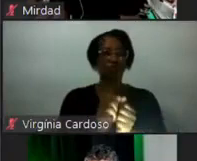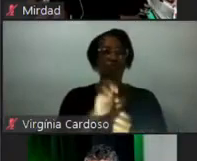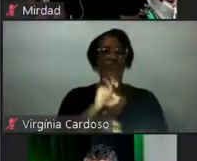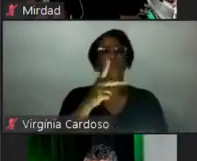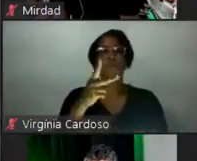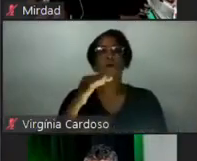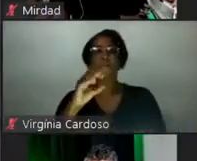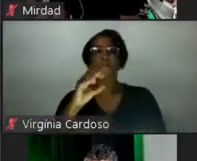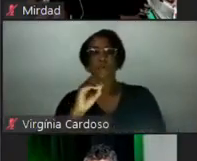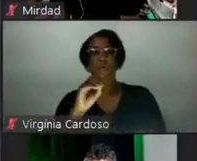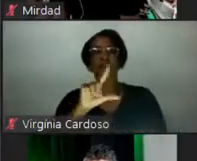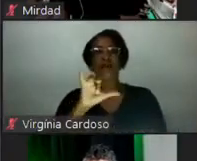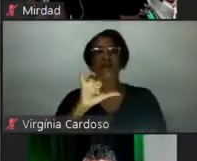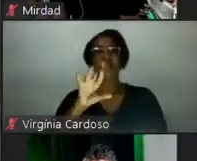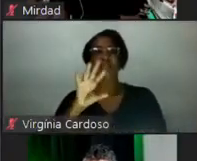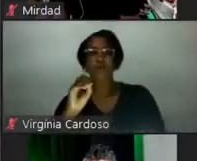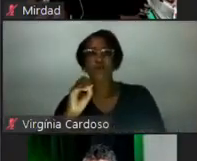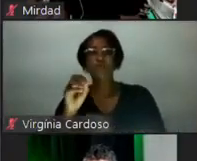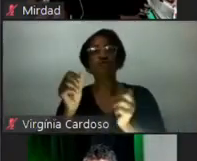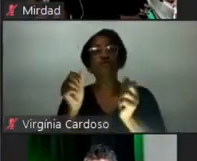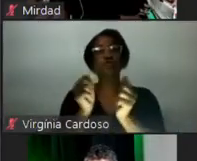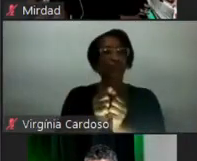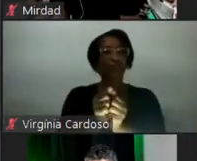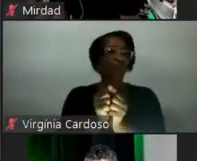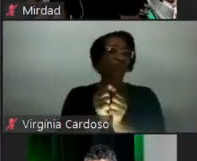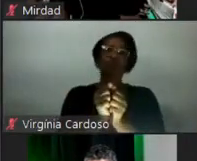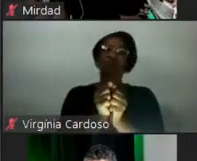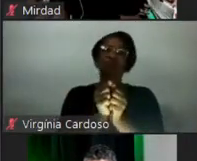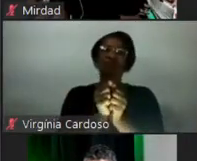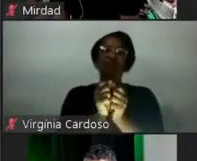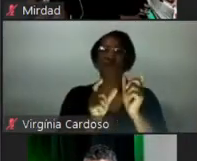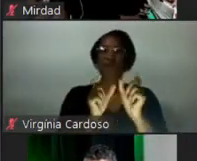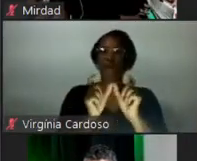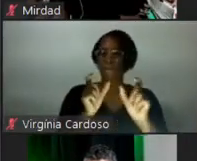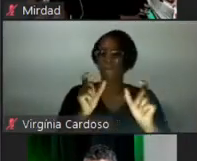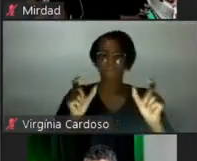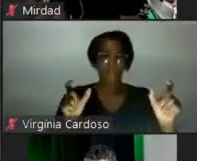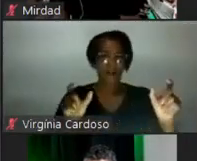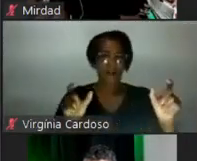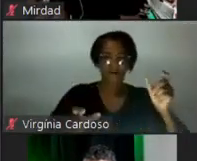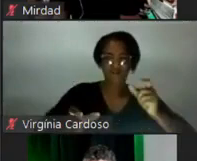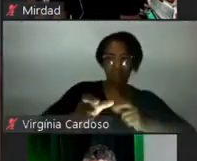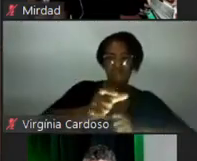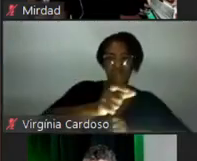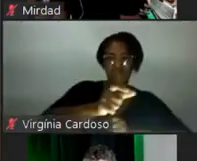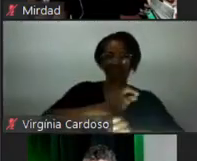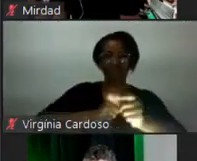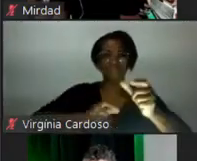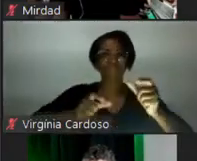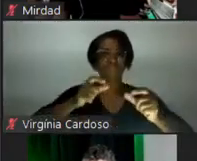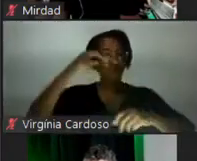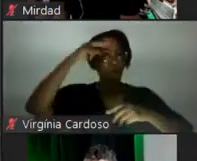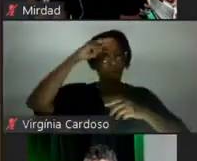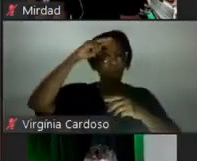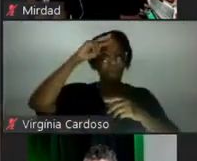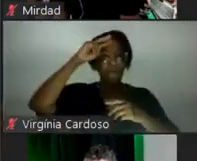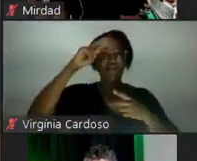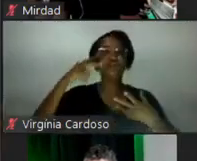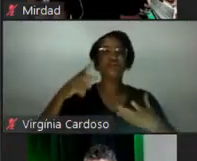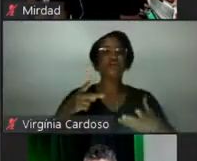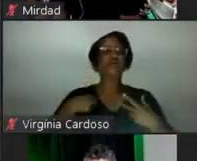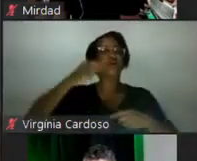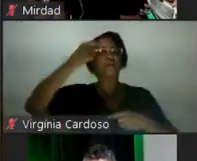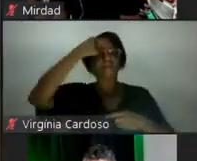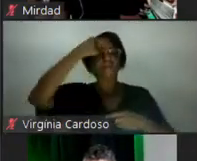só livro, tu faz uma desconstrução danada de palavras, de coisas, você traz uma história das essa coisa da